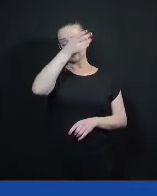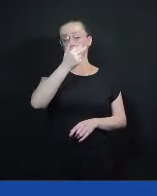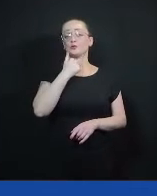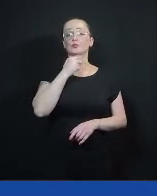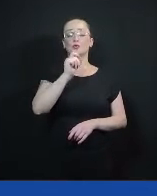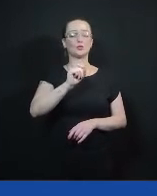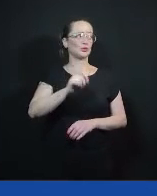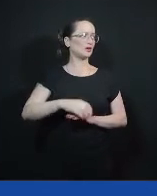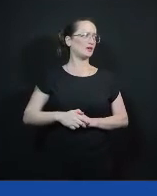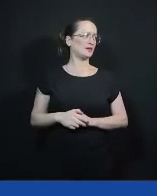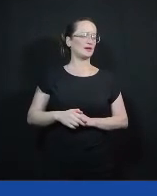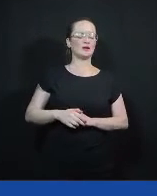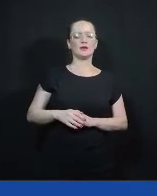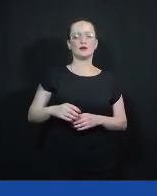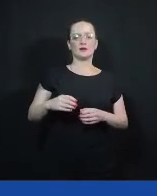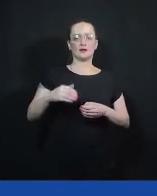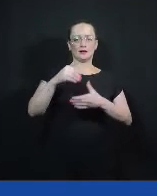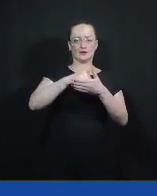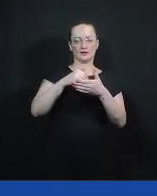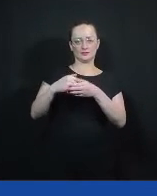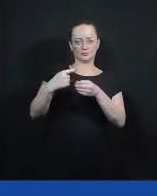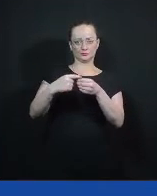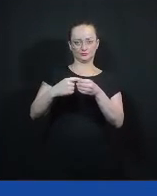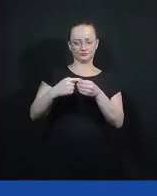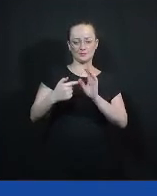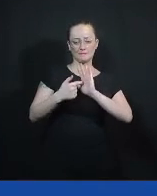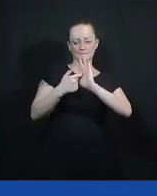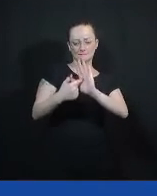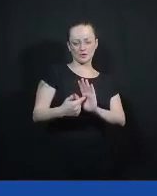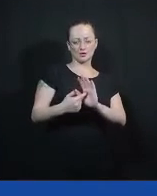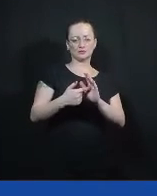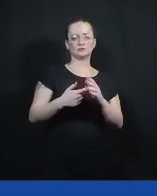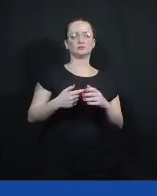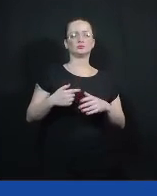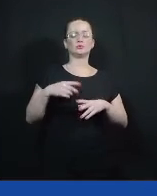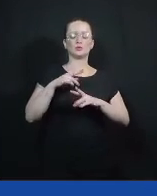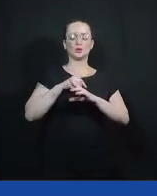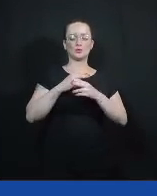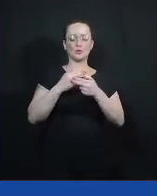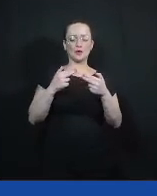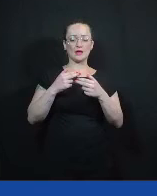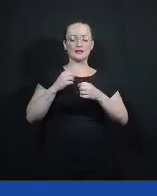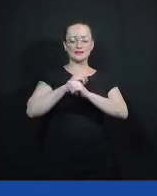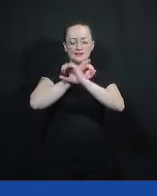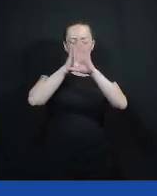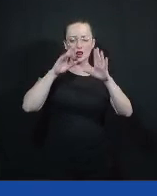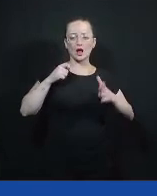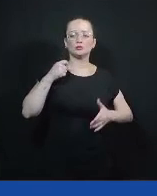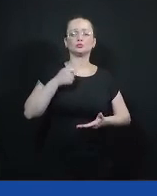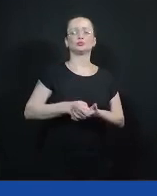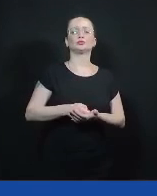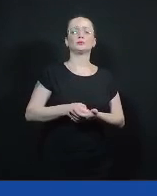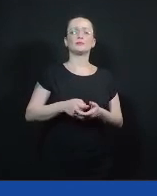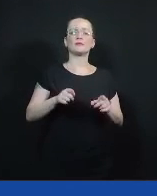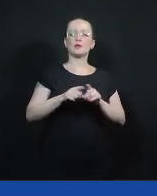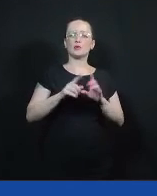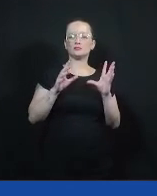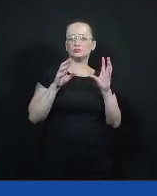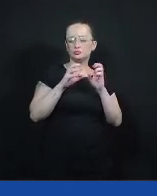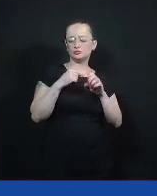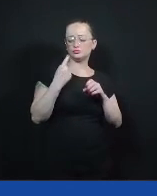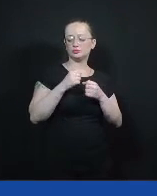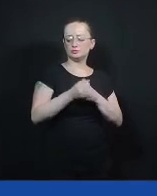as eleições municipais, elas acabam revelando uma faceta ainda muito dura e muito sombria da